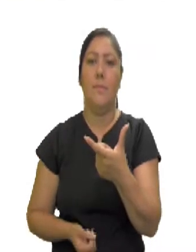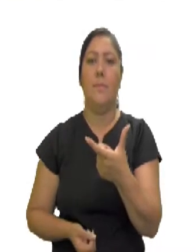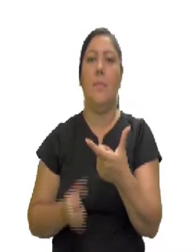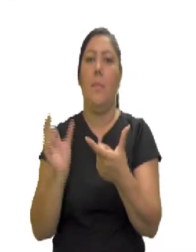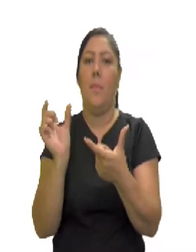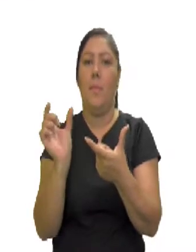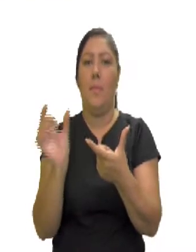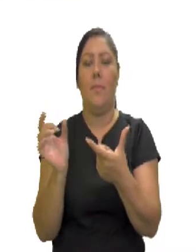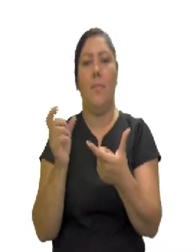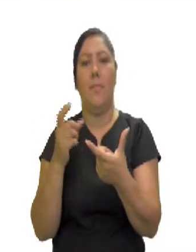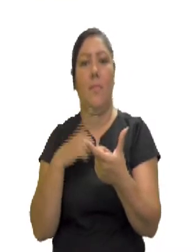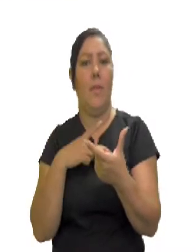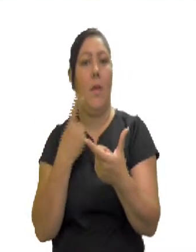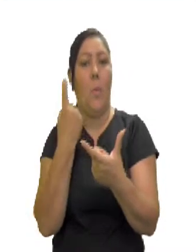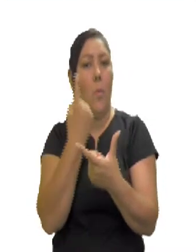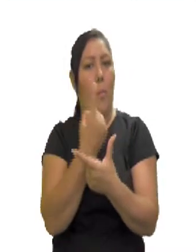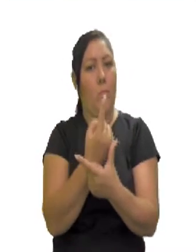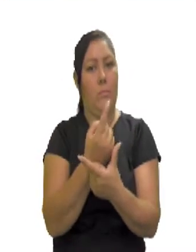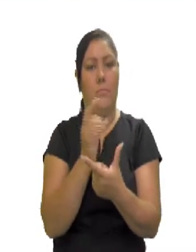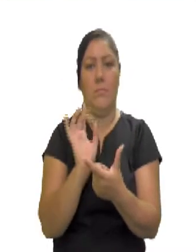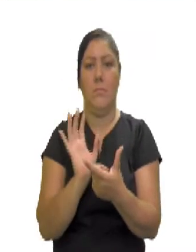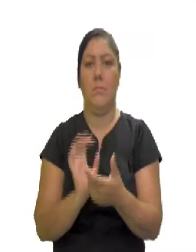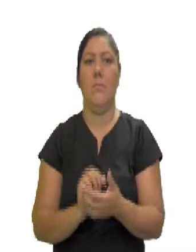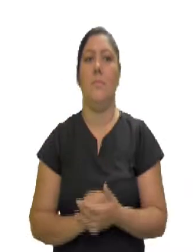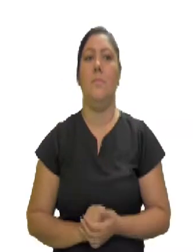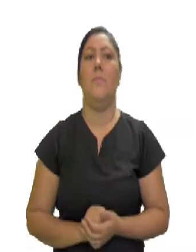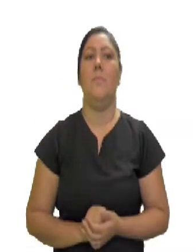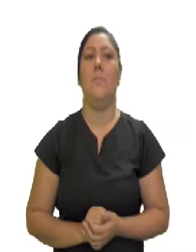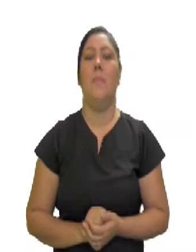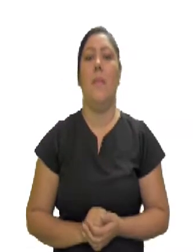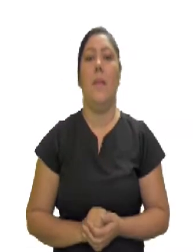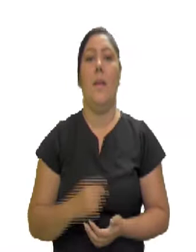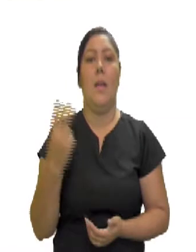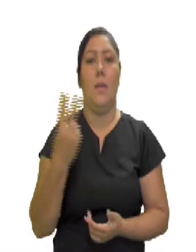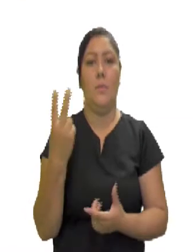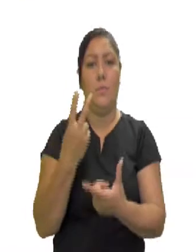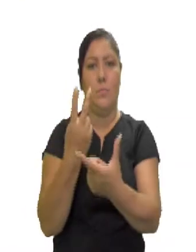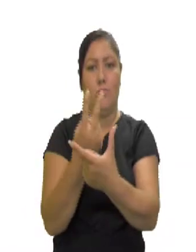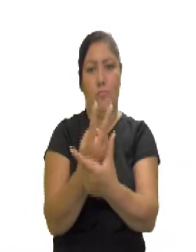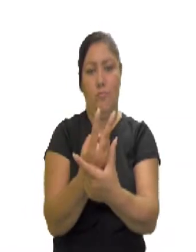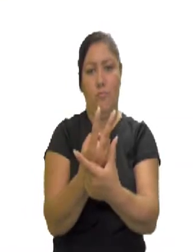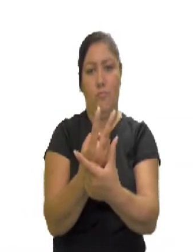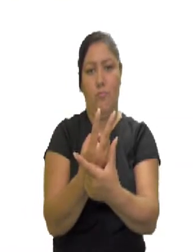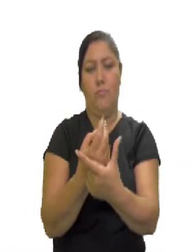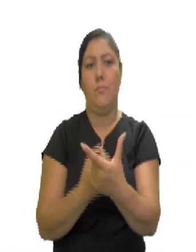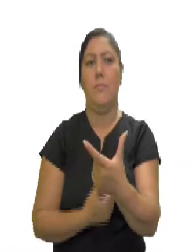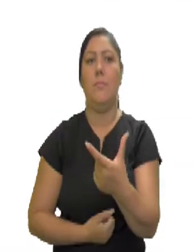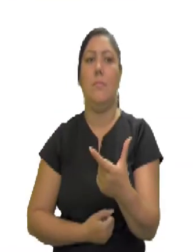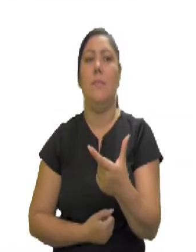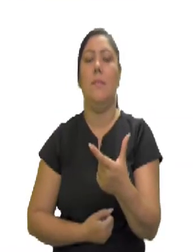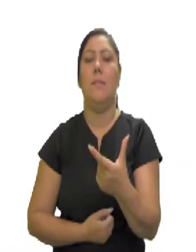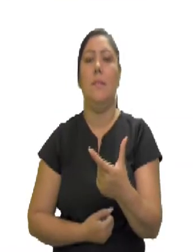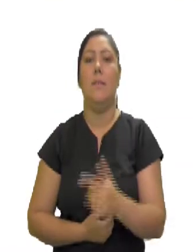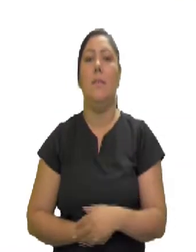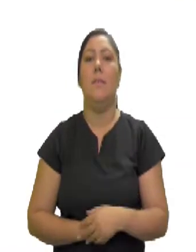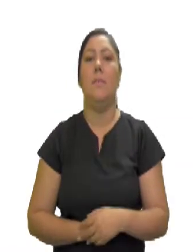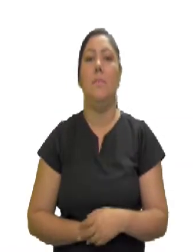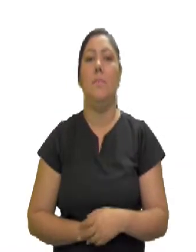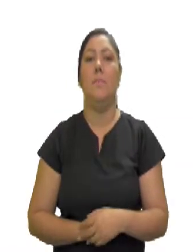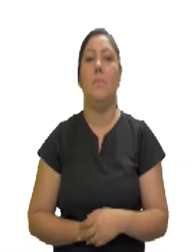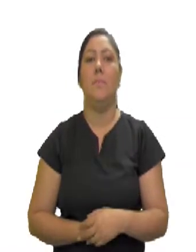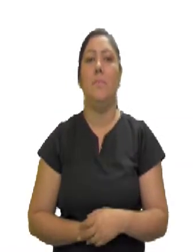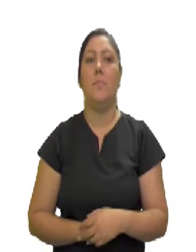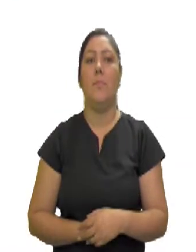sílaba. As palavras compostas por 2 sílabas são as chamadas de